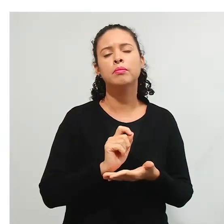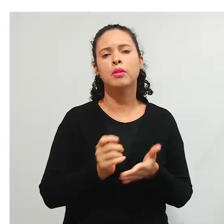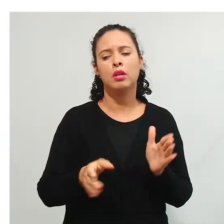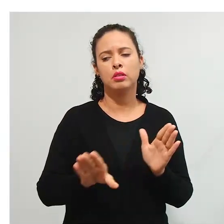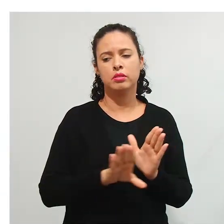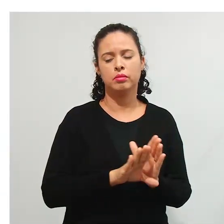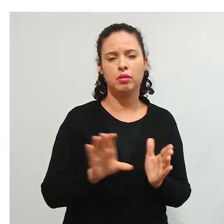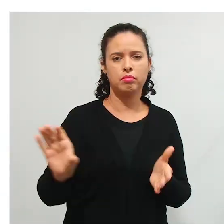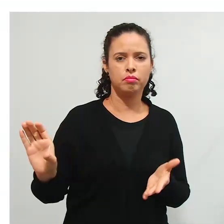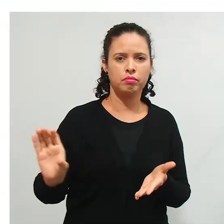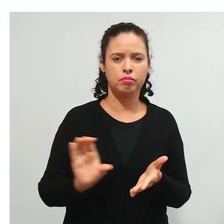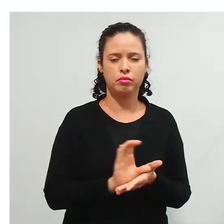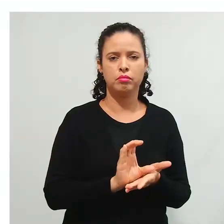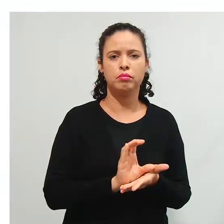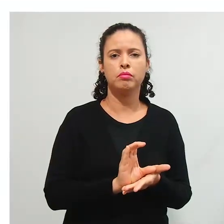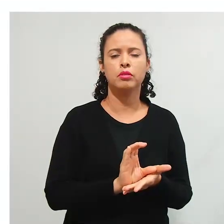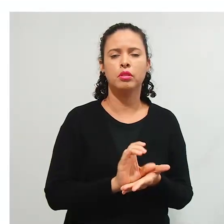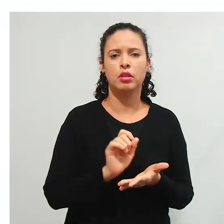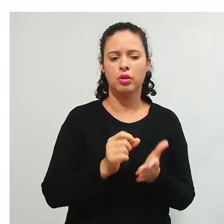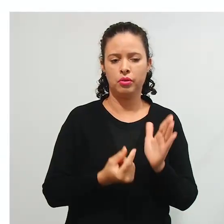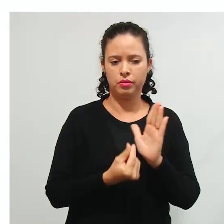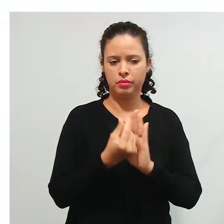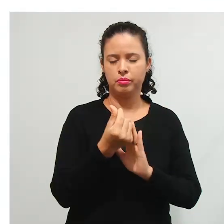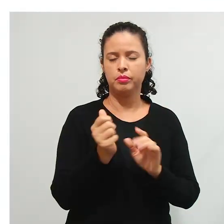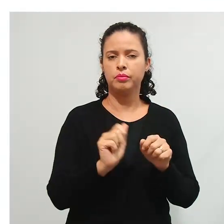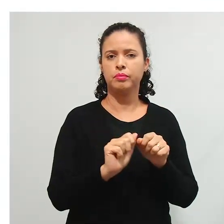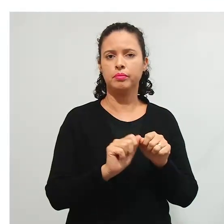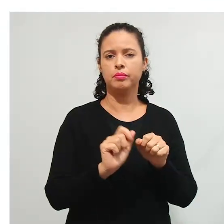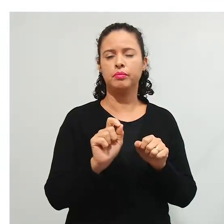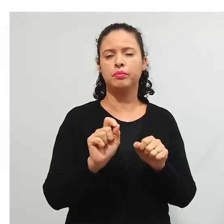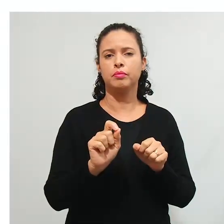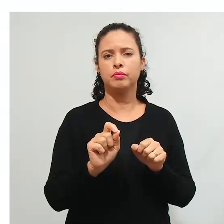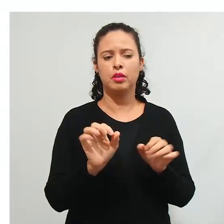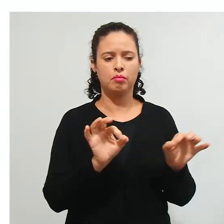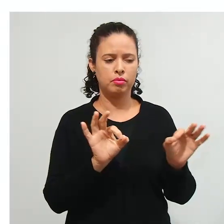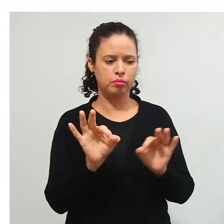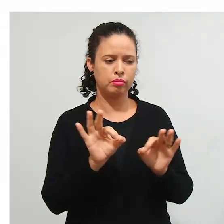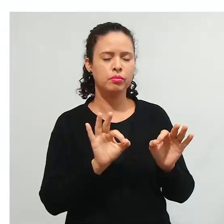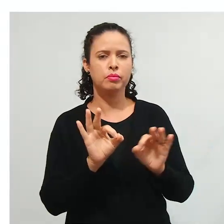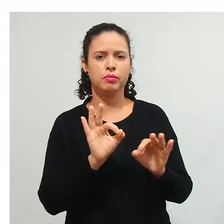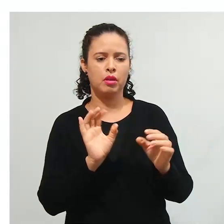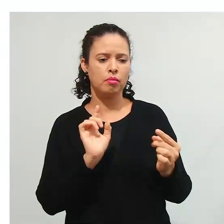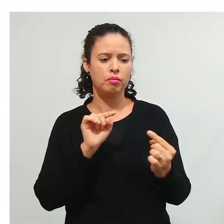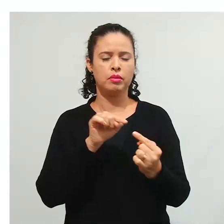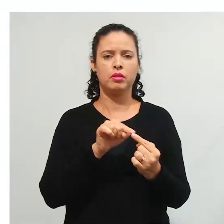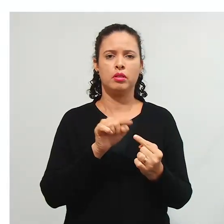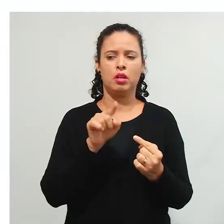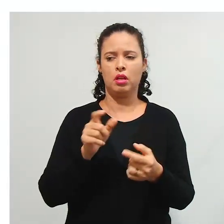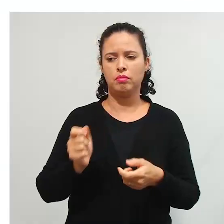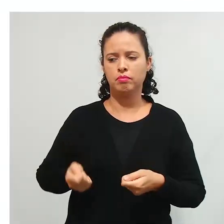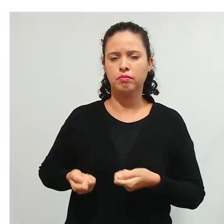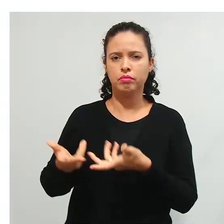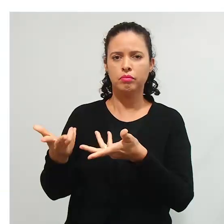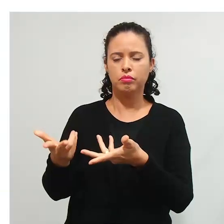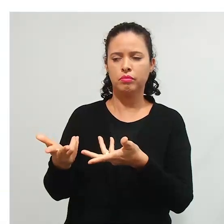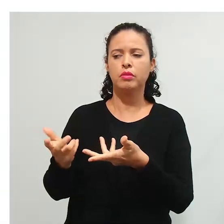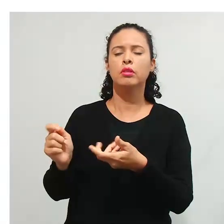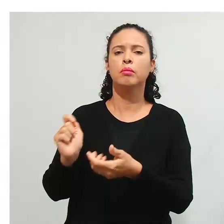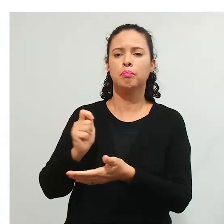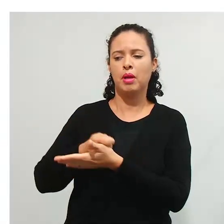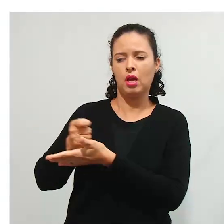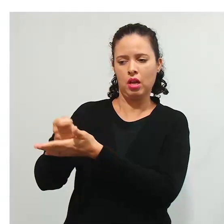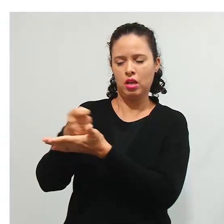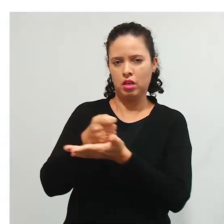parte desse orçamento para fazer o quê? Para executar as despesas.